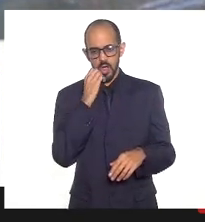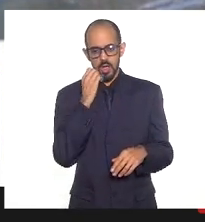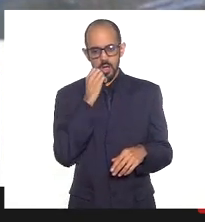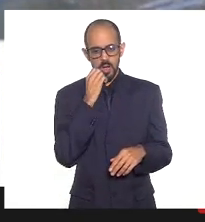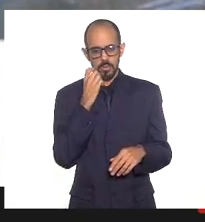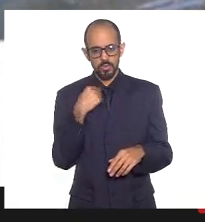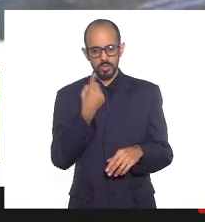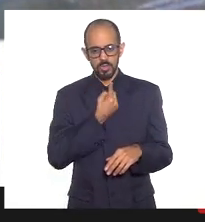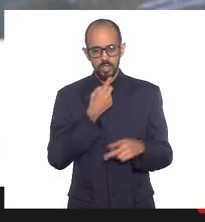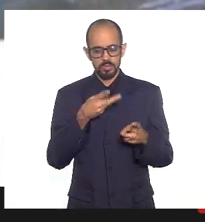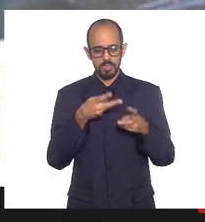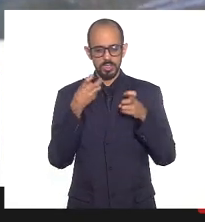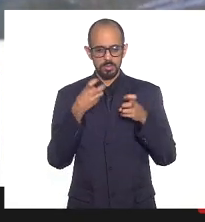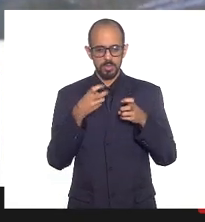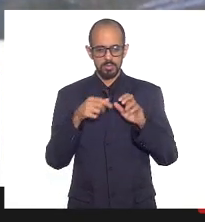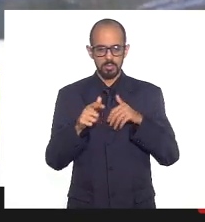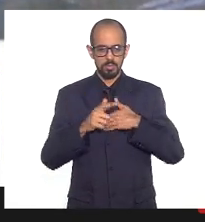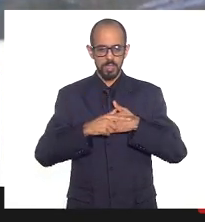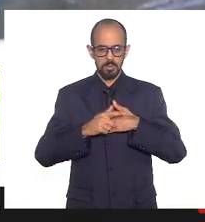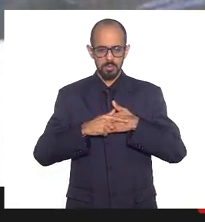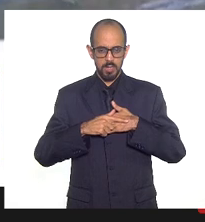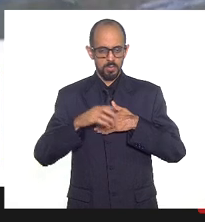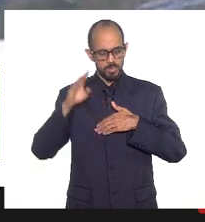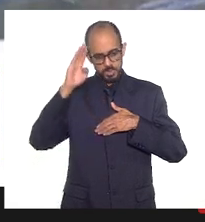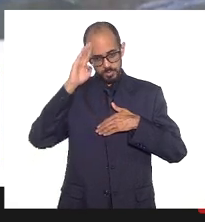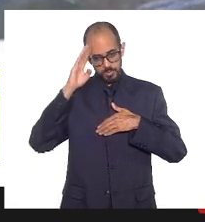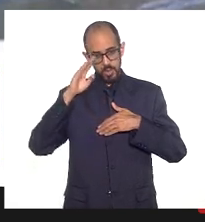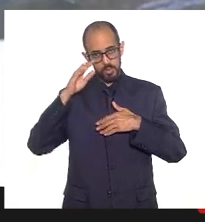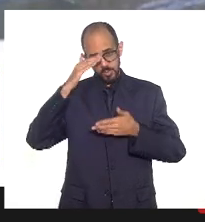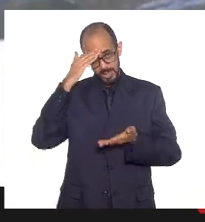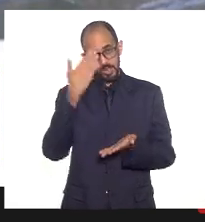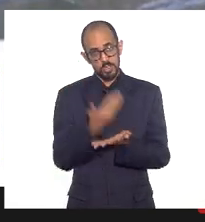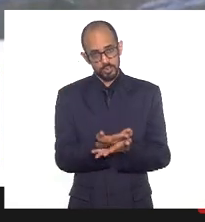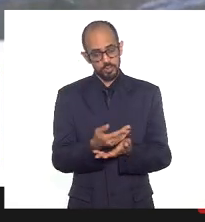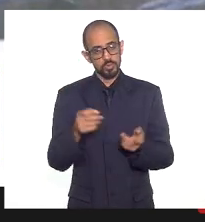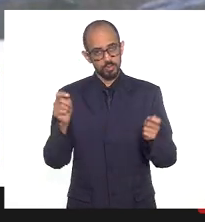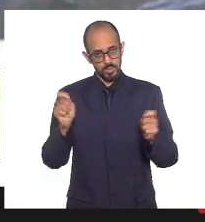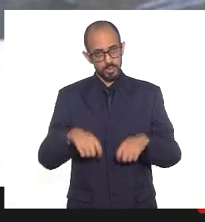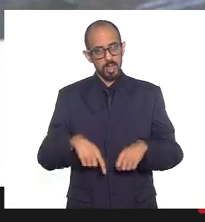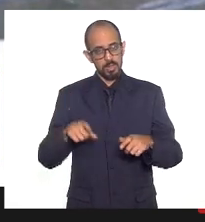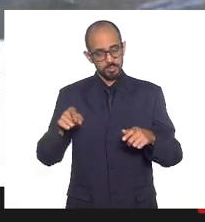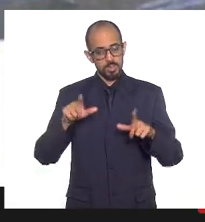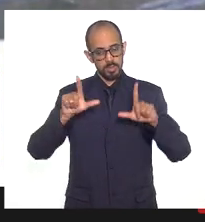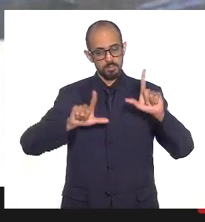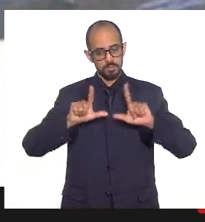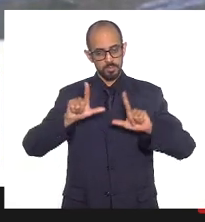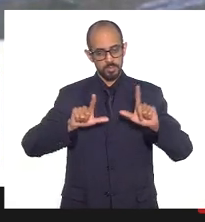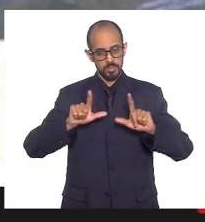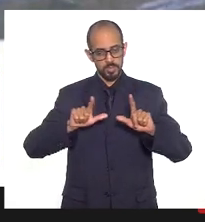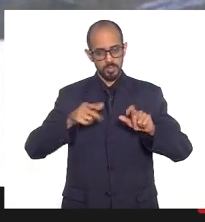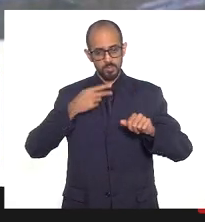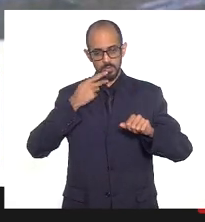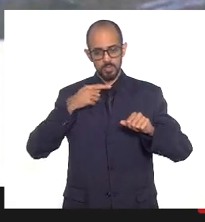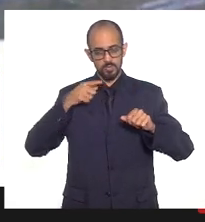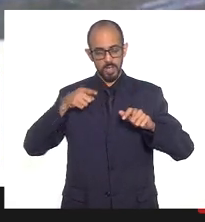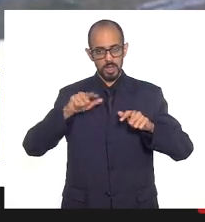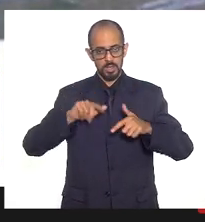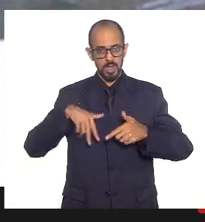um papel central que pode ser cumprido, como eu acredito que a maior parte da mídia cumpriu quando a gente fala da operação policial